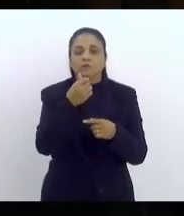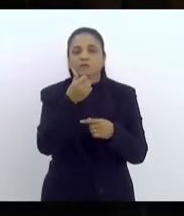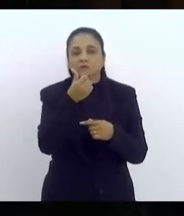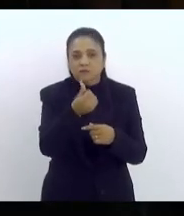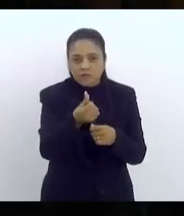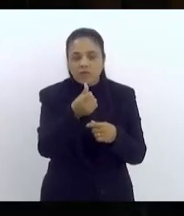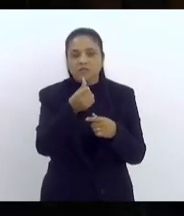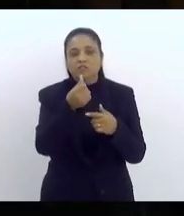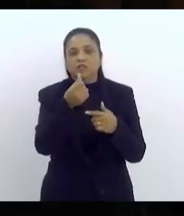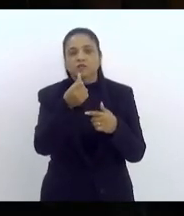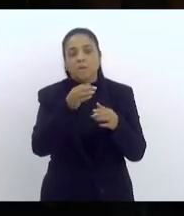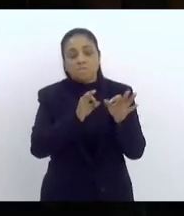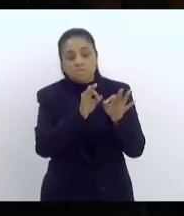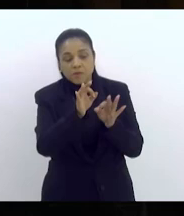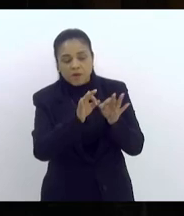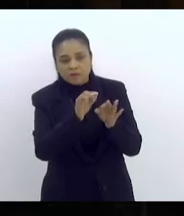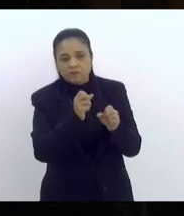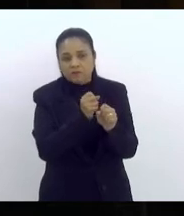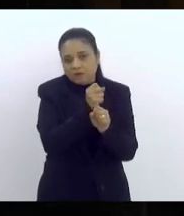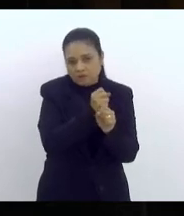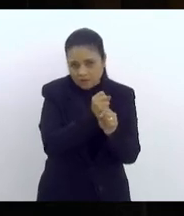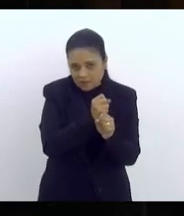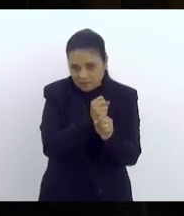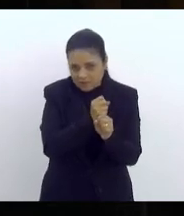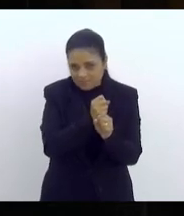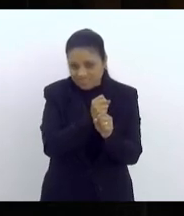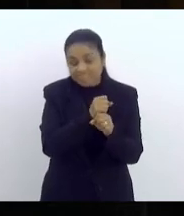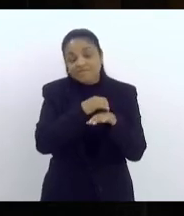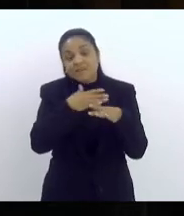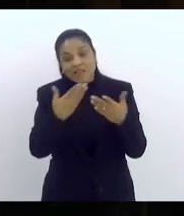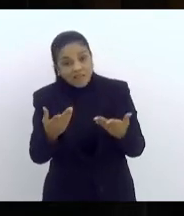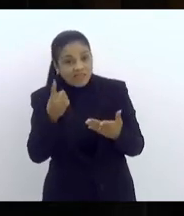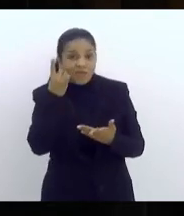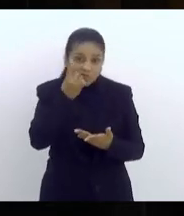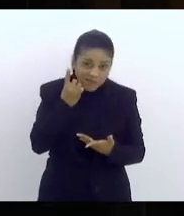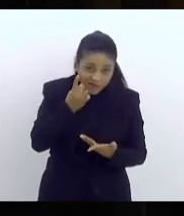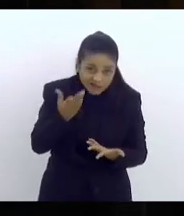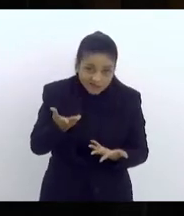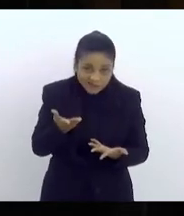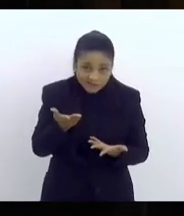e aí senhores deputados eu quero